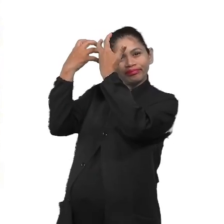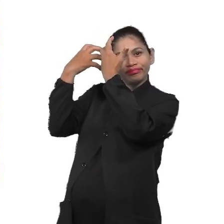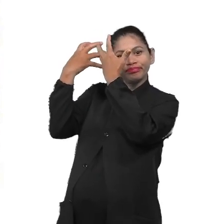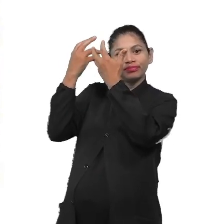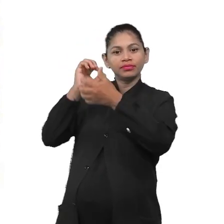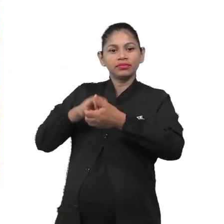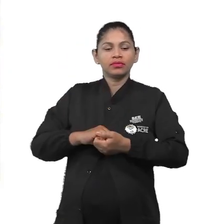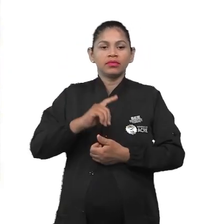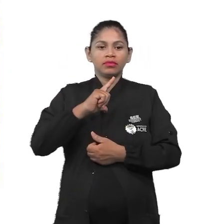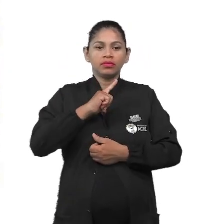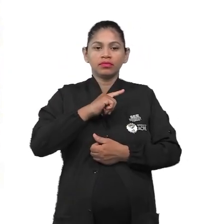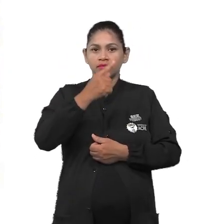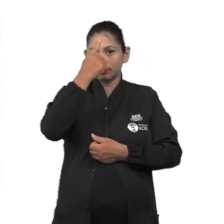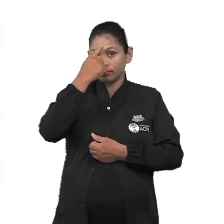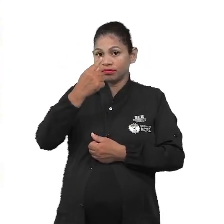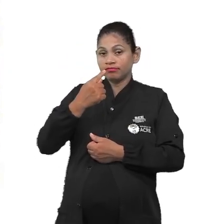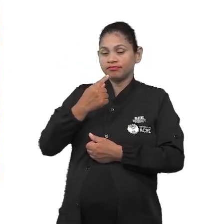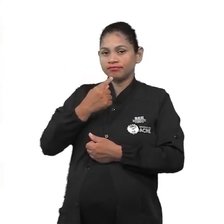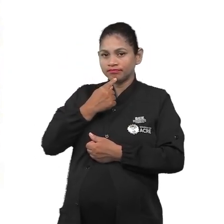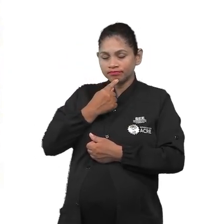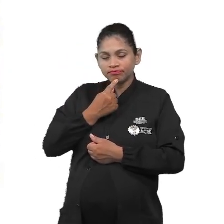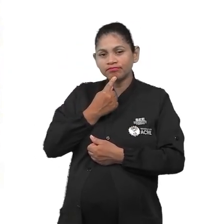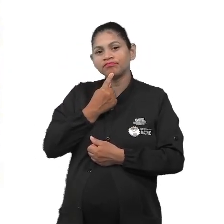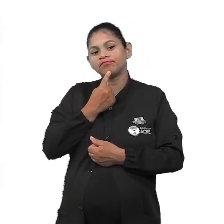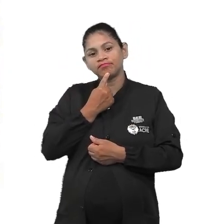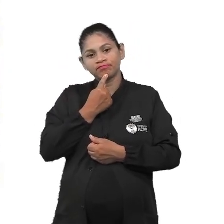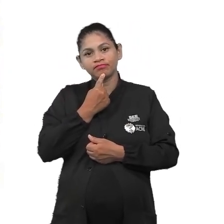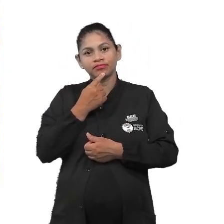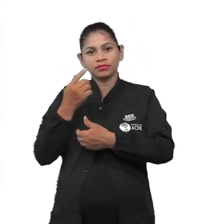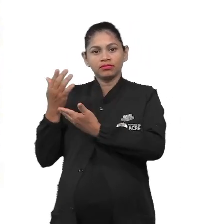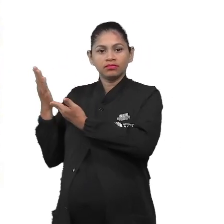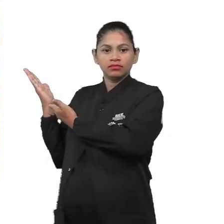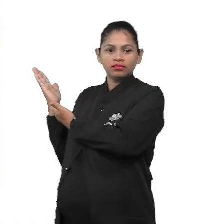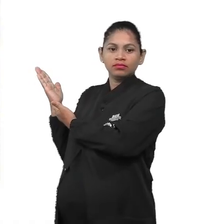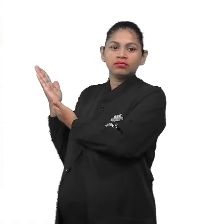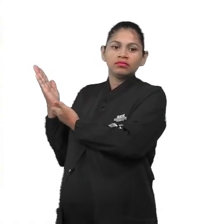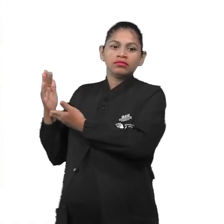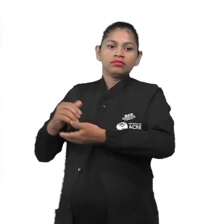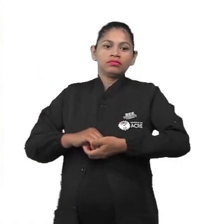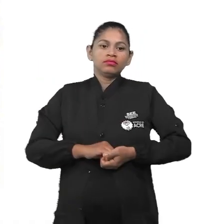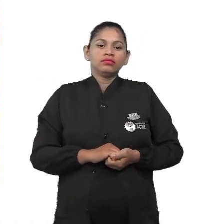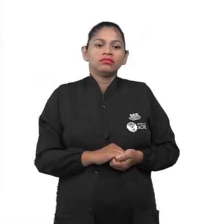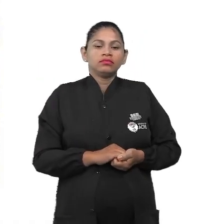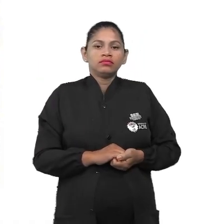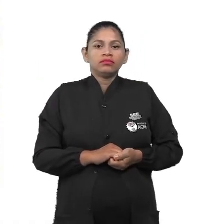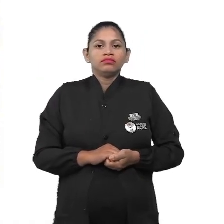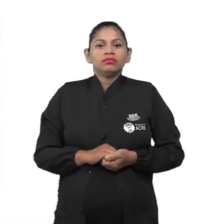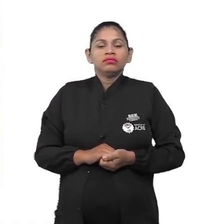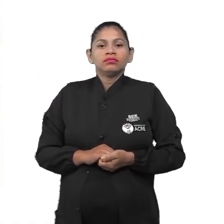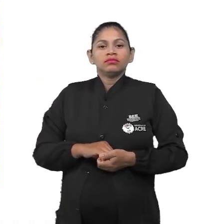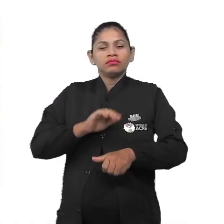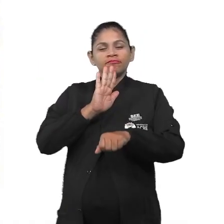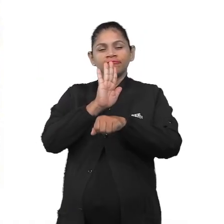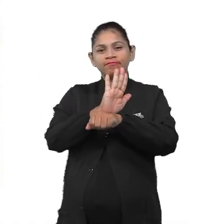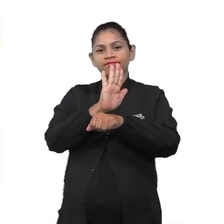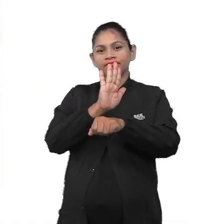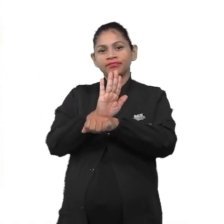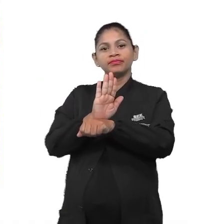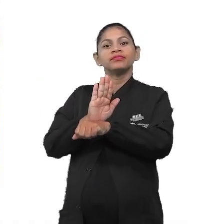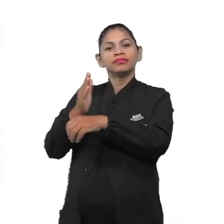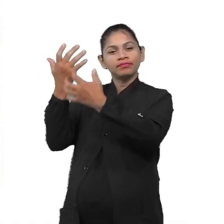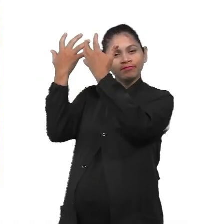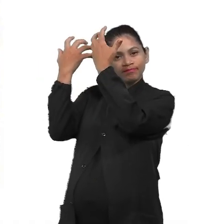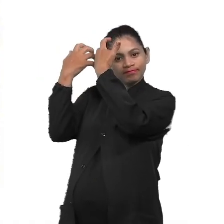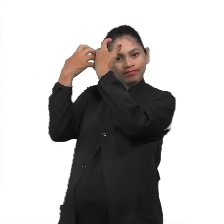imagem que é muito emblemática para ajudar a refletir. De